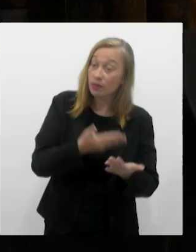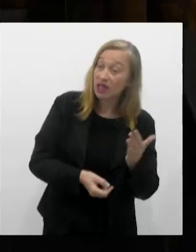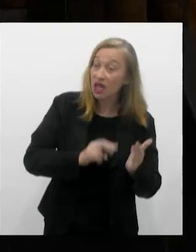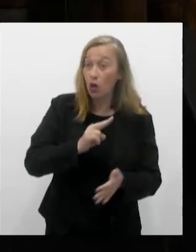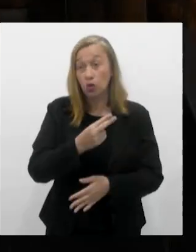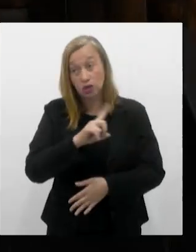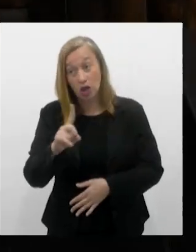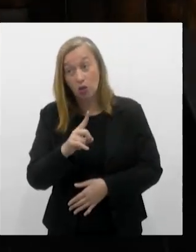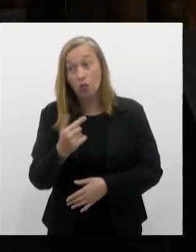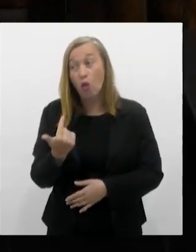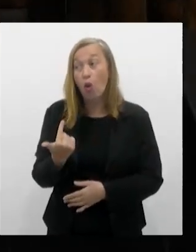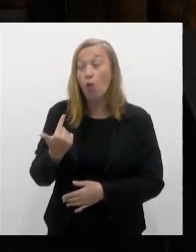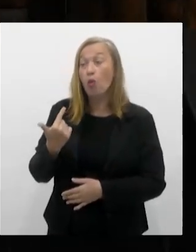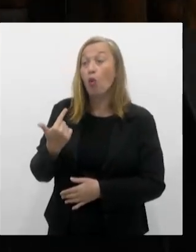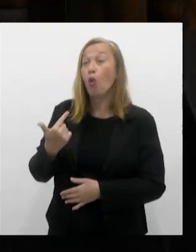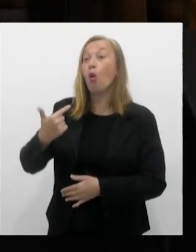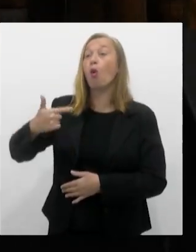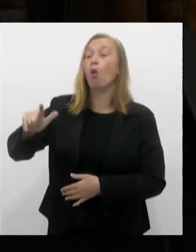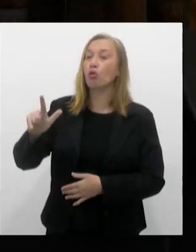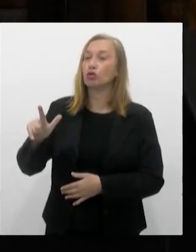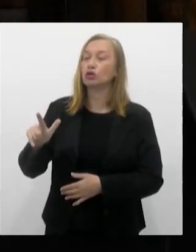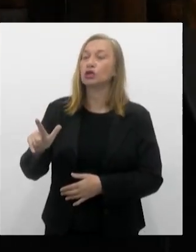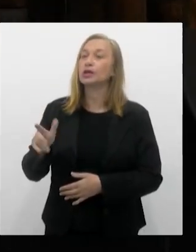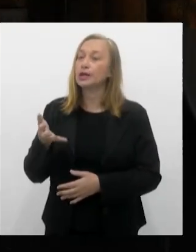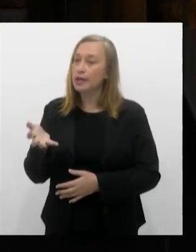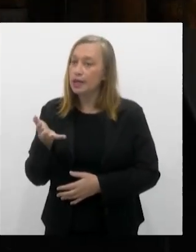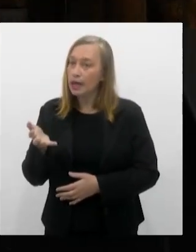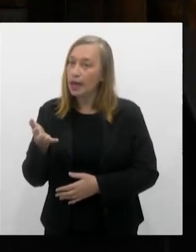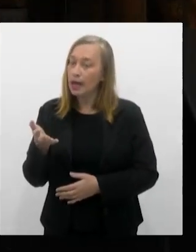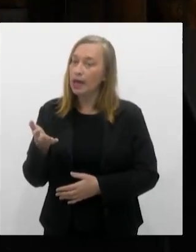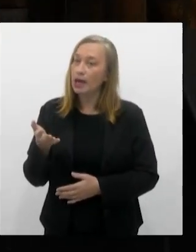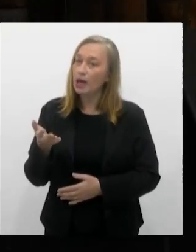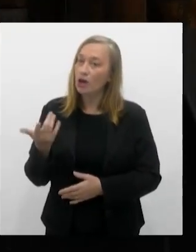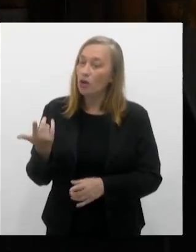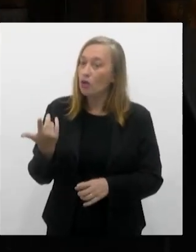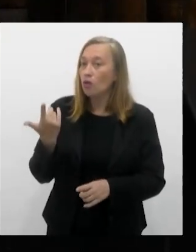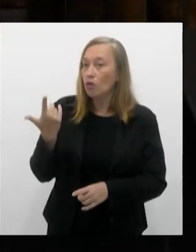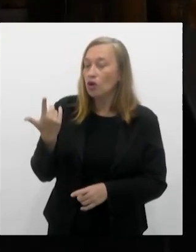riscos. E estamos falando de dinheiro privado.